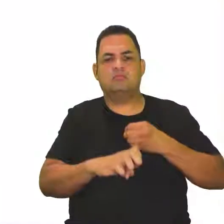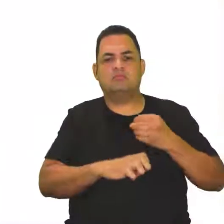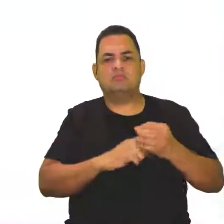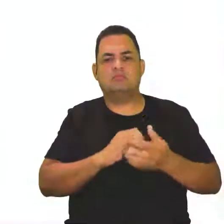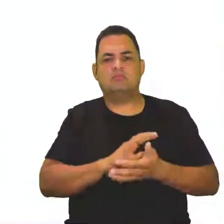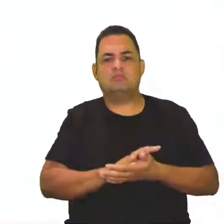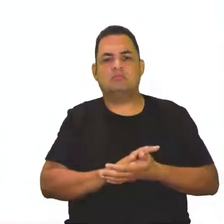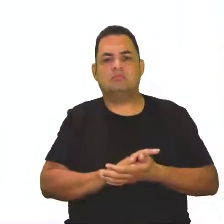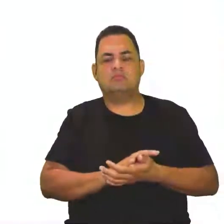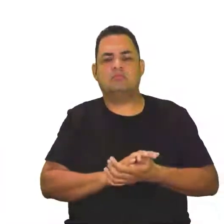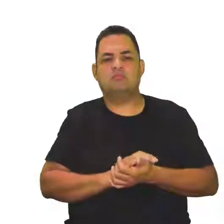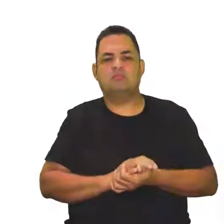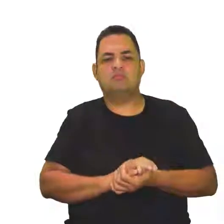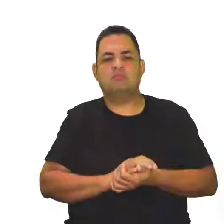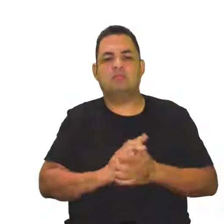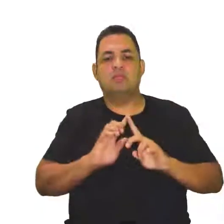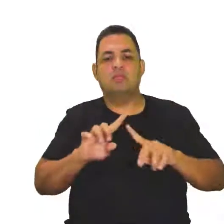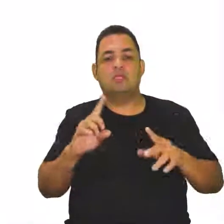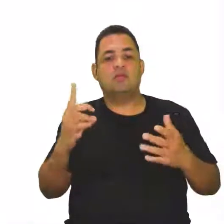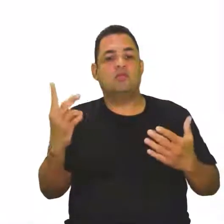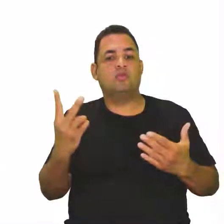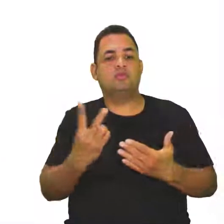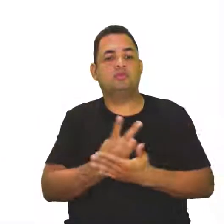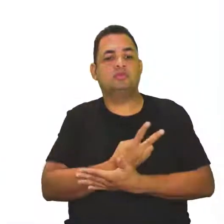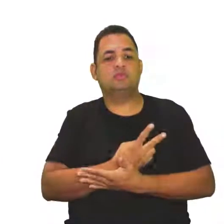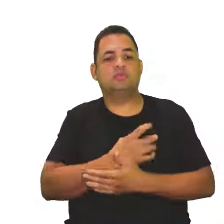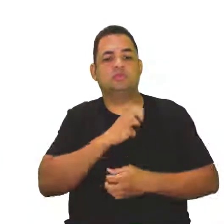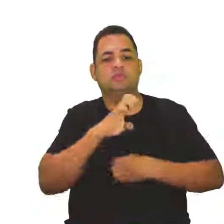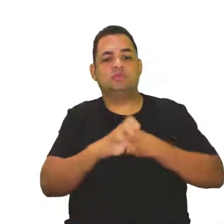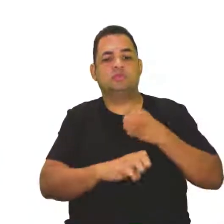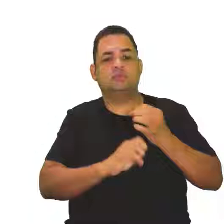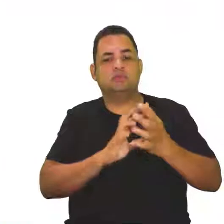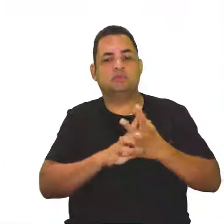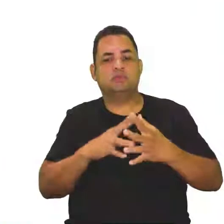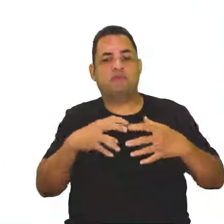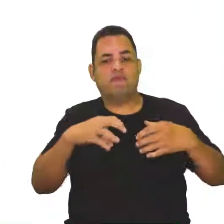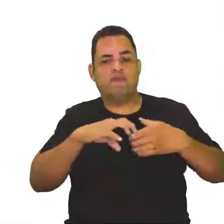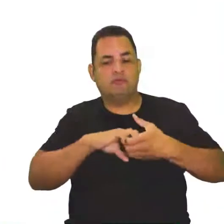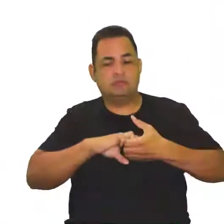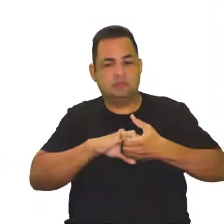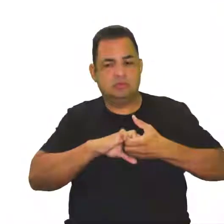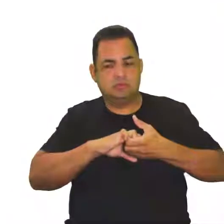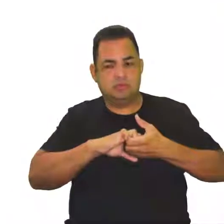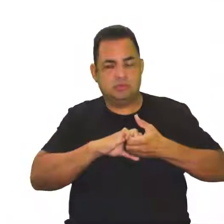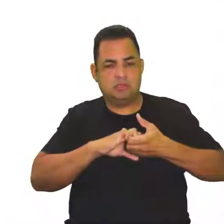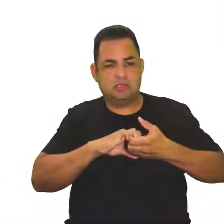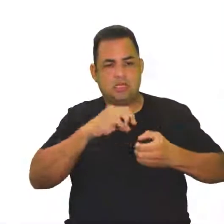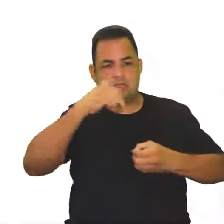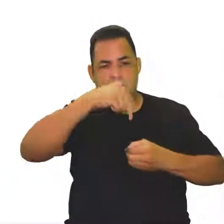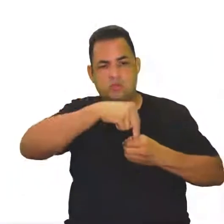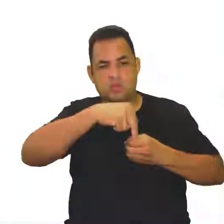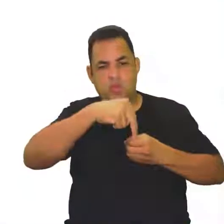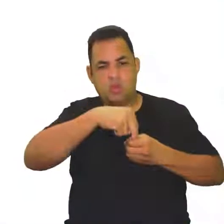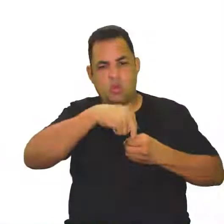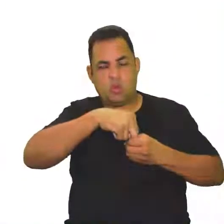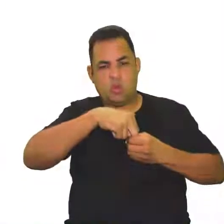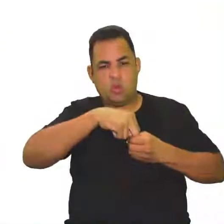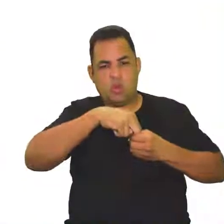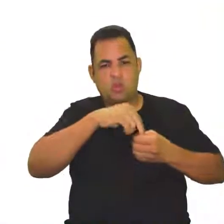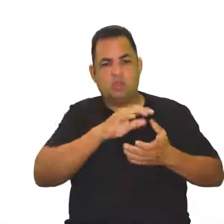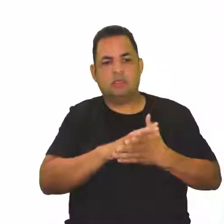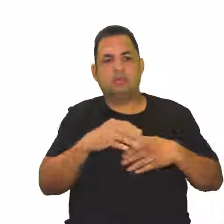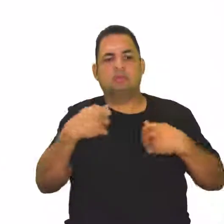elétrons. Mas ocorre que esses elétrons estão fortemente ligados ao núcleo. Sendo